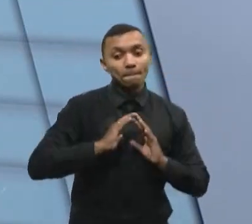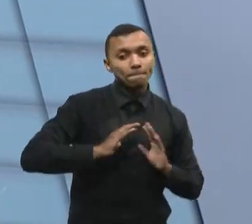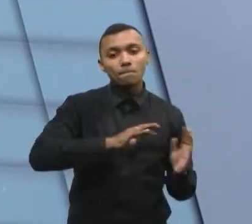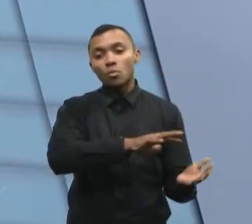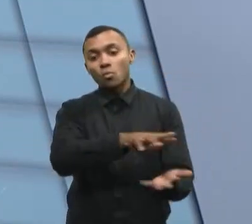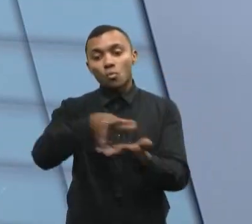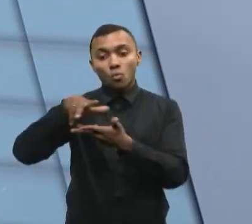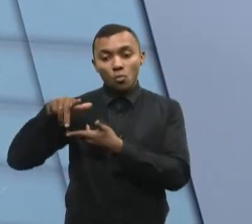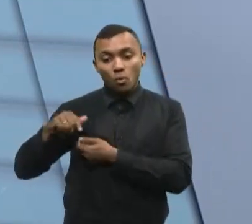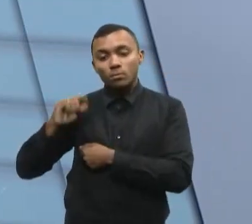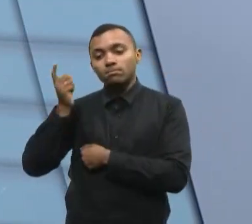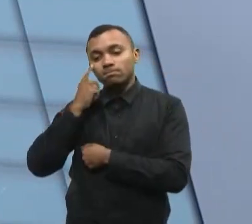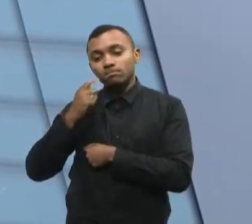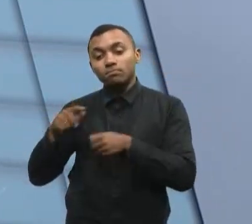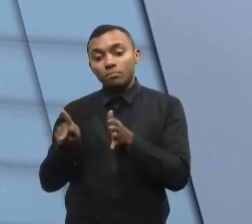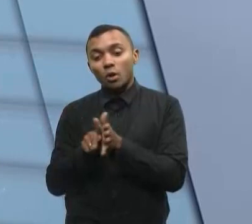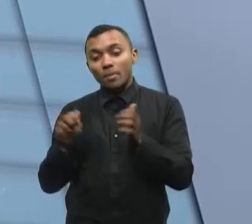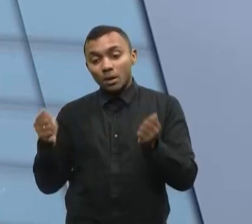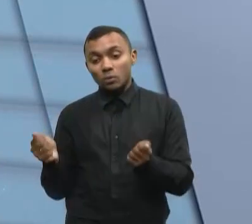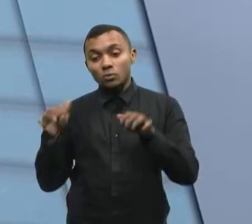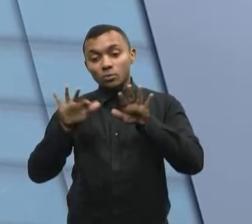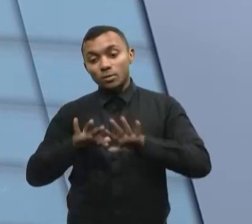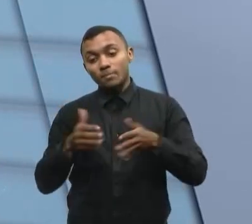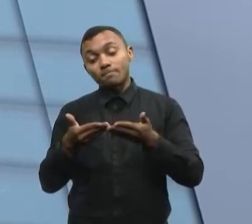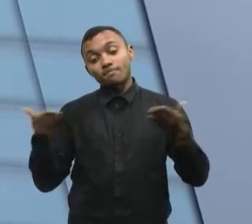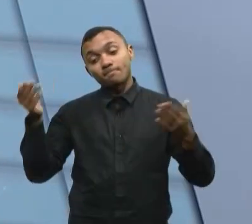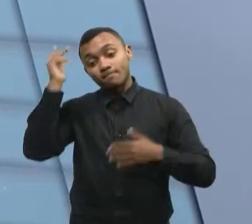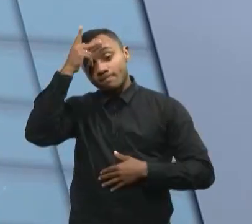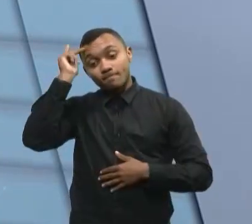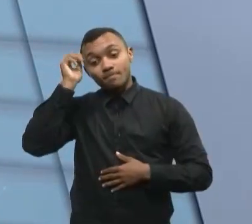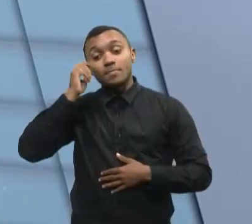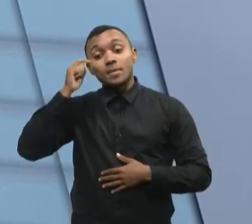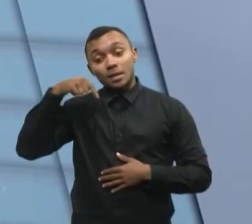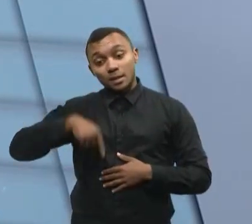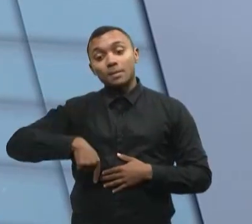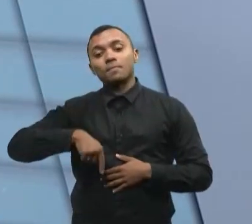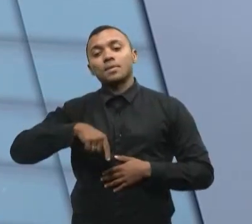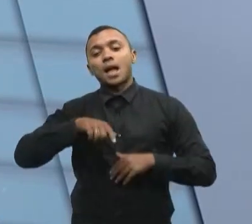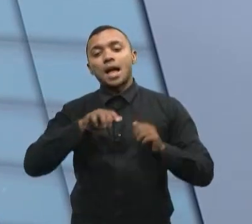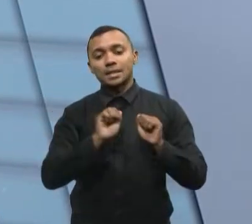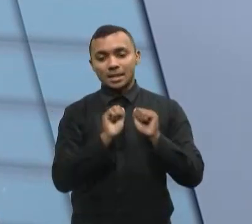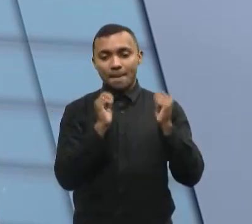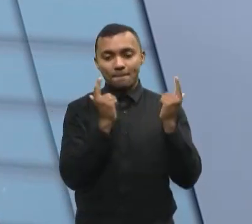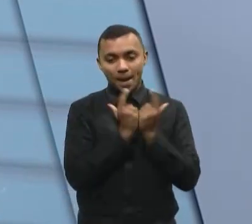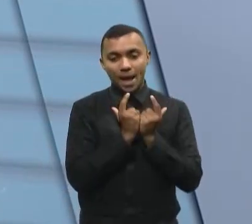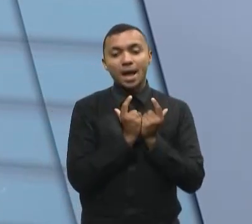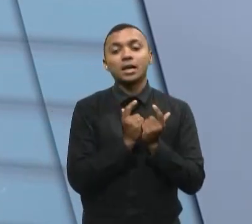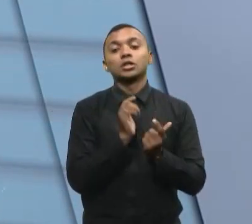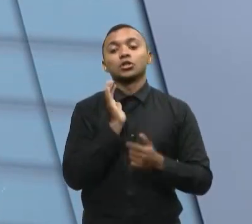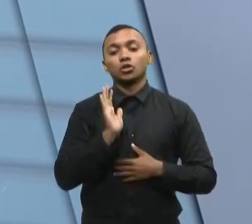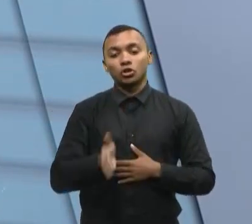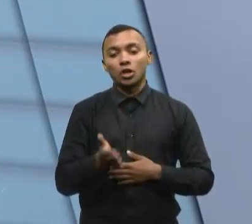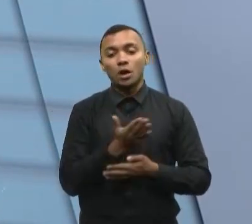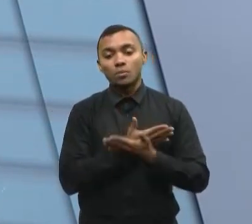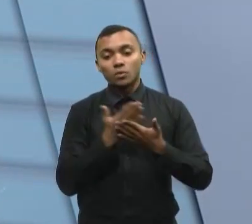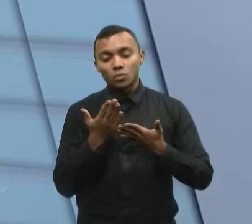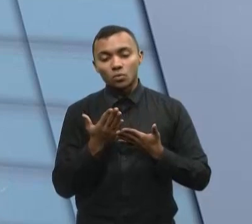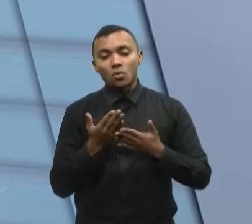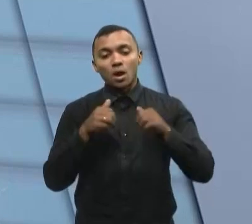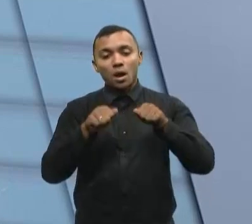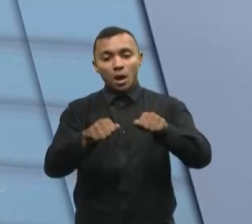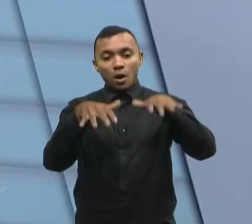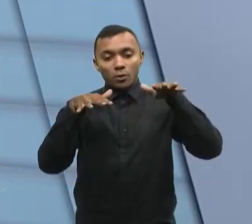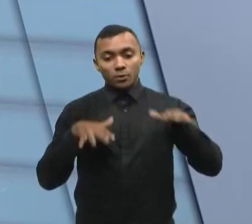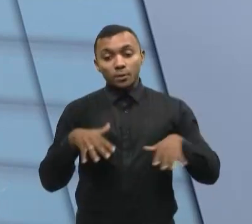neuroinclusivo para todas as pessoas. A Assembleia, inclusive, realizou uma audiência pública, não